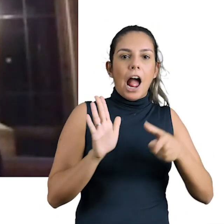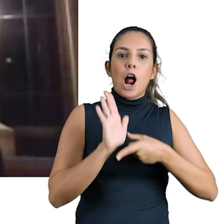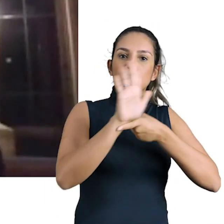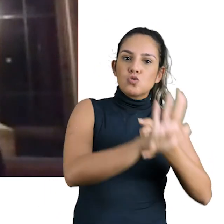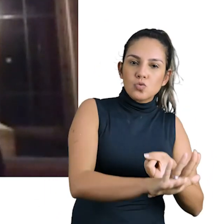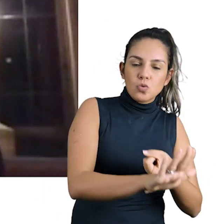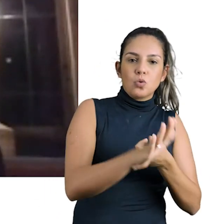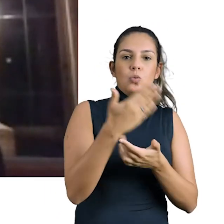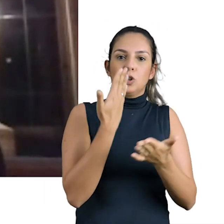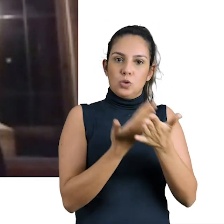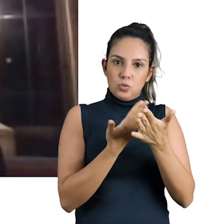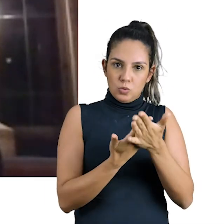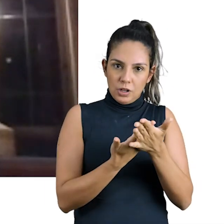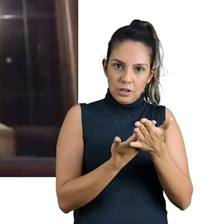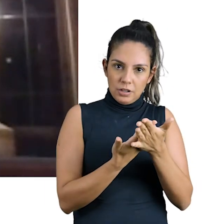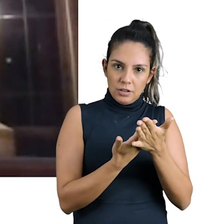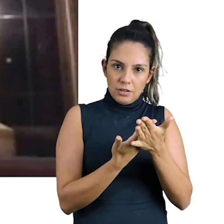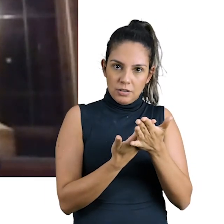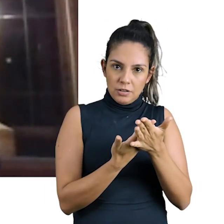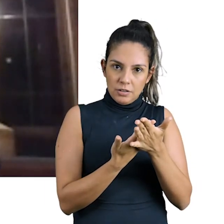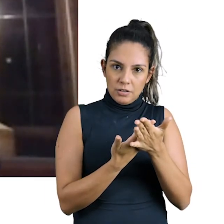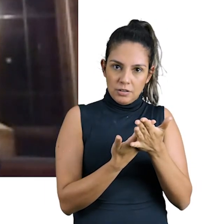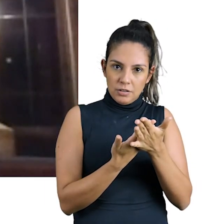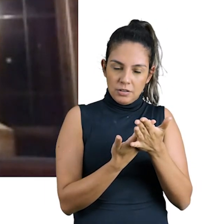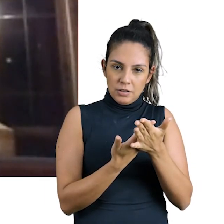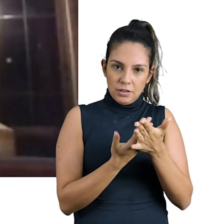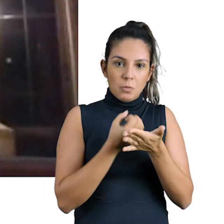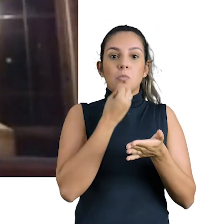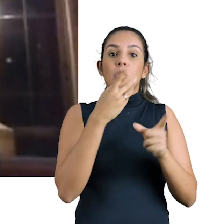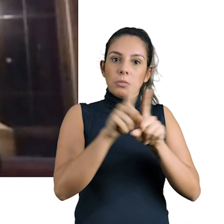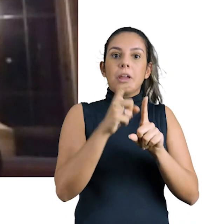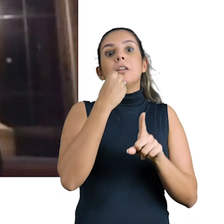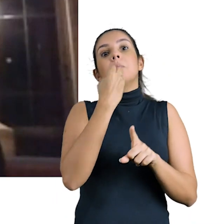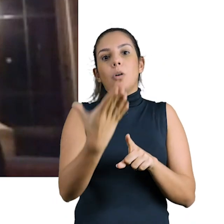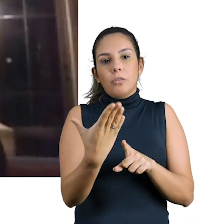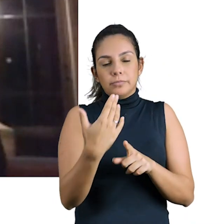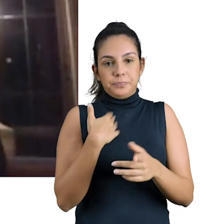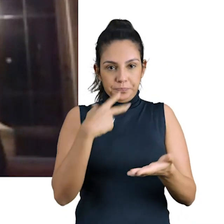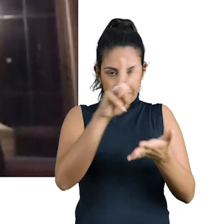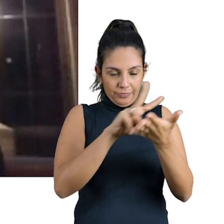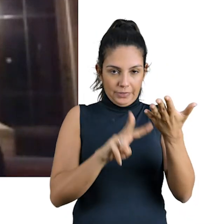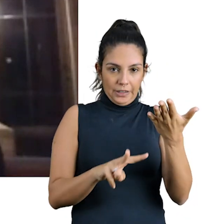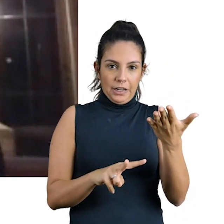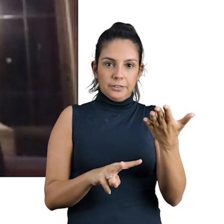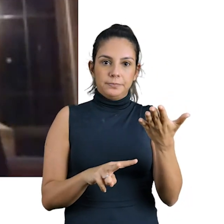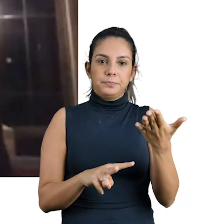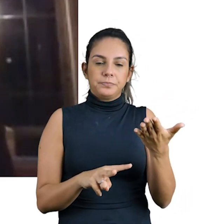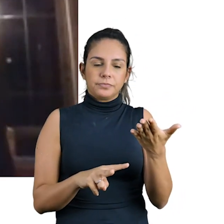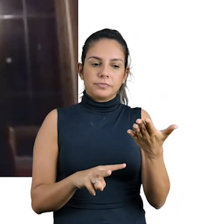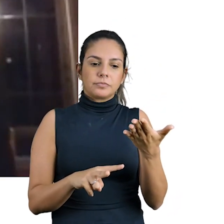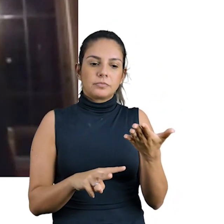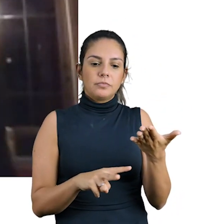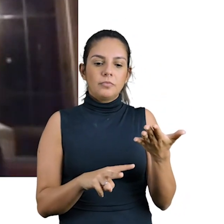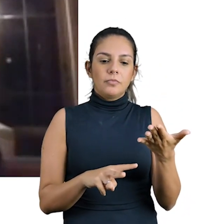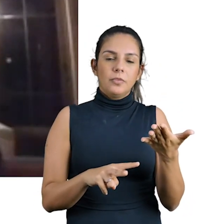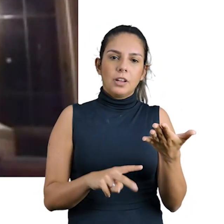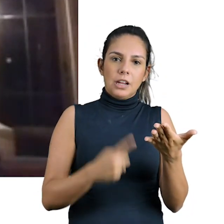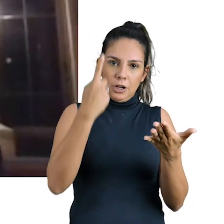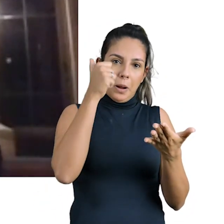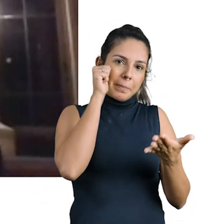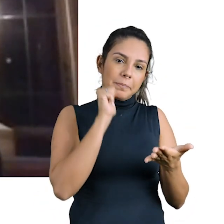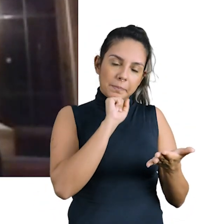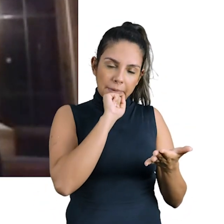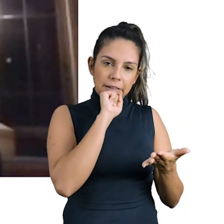podem acompanhar, isso também é uma boa utopia, né? Porque eu estava lendo uma matéria na semana passada de